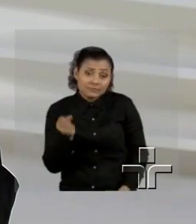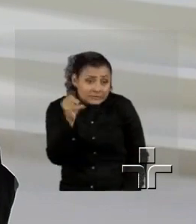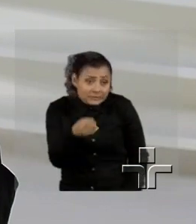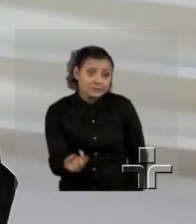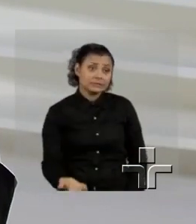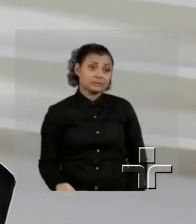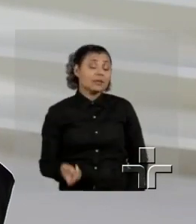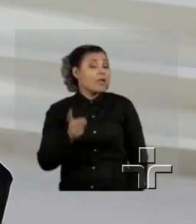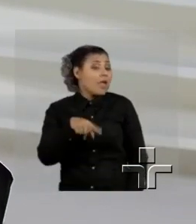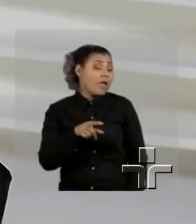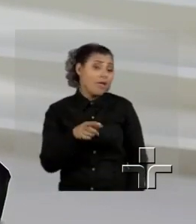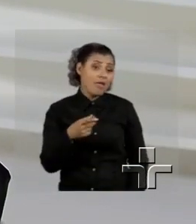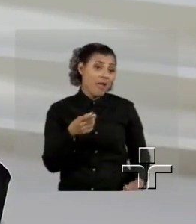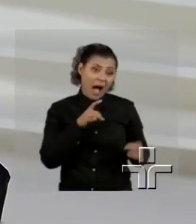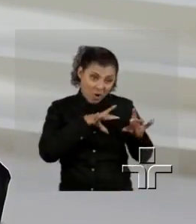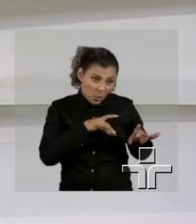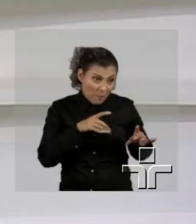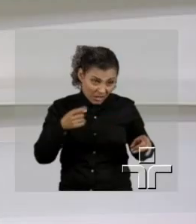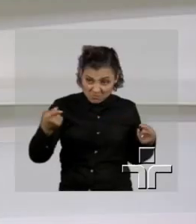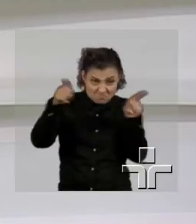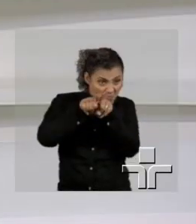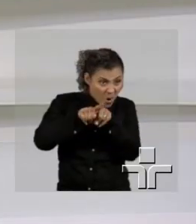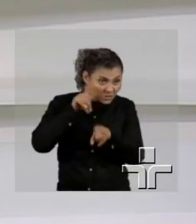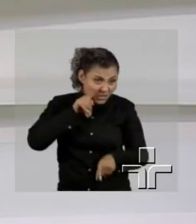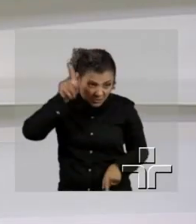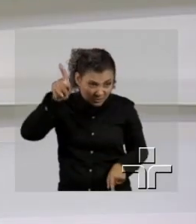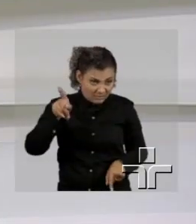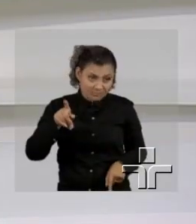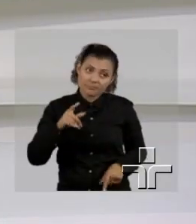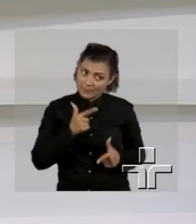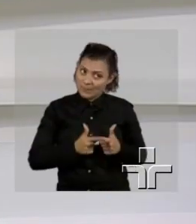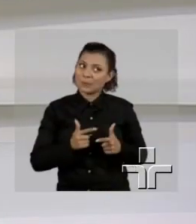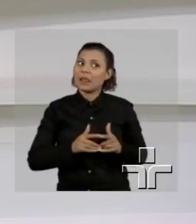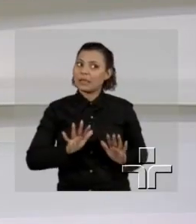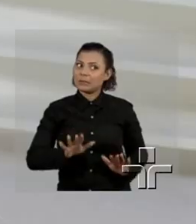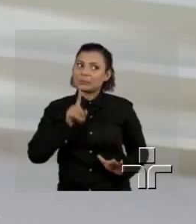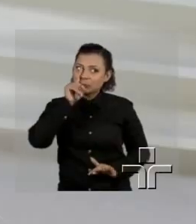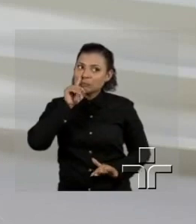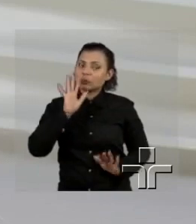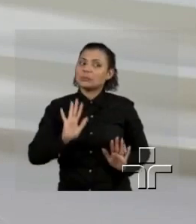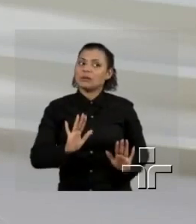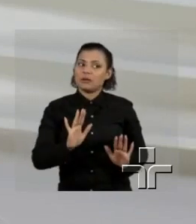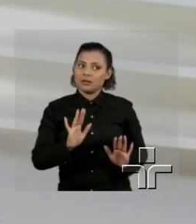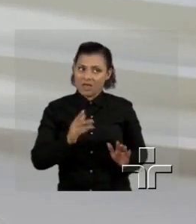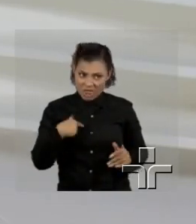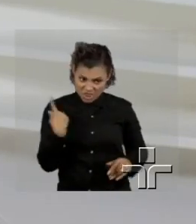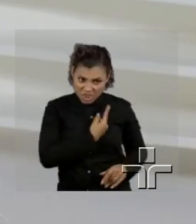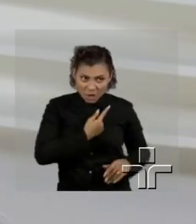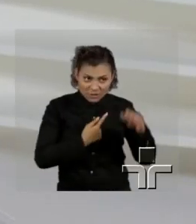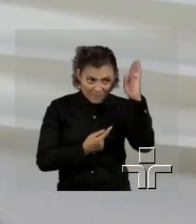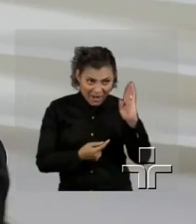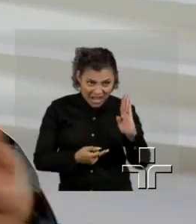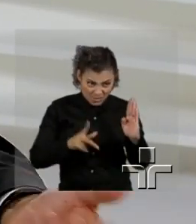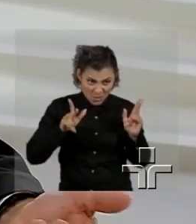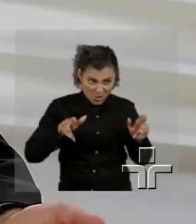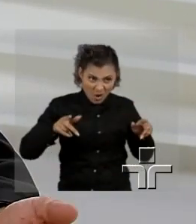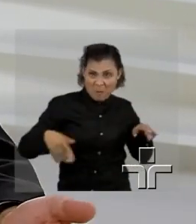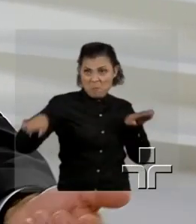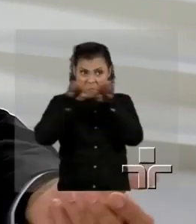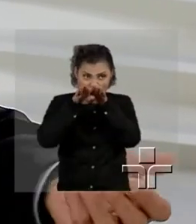O que acontece? Você tem que ter uma visão muito grande do que você quer e tem que entender a